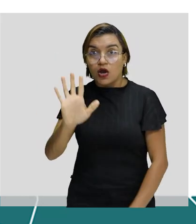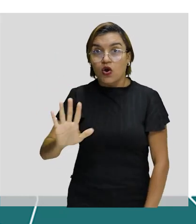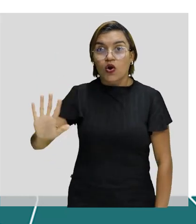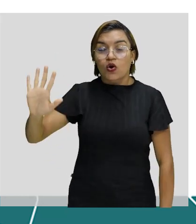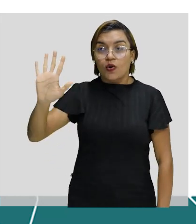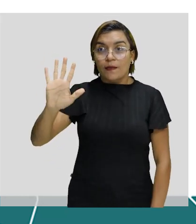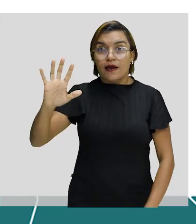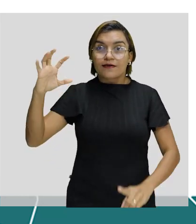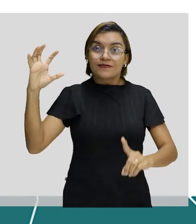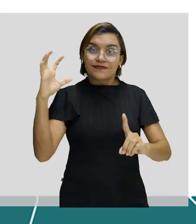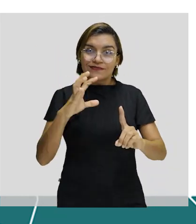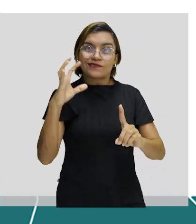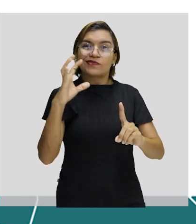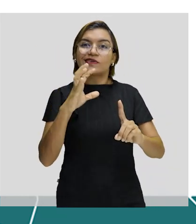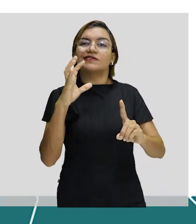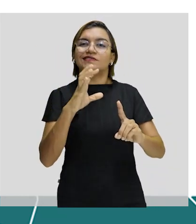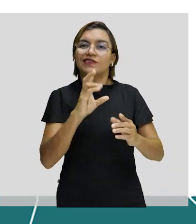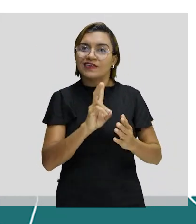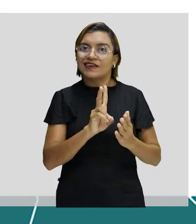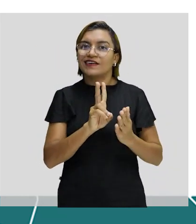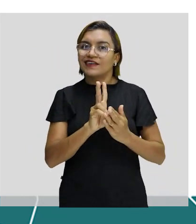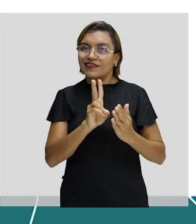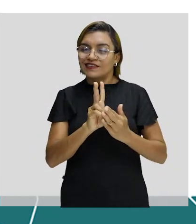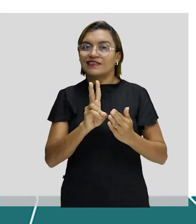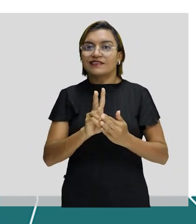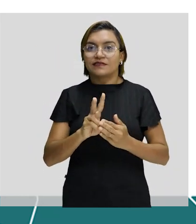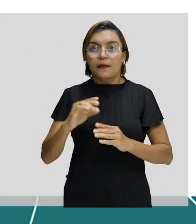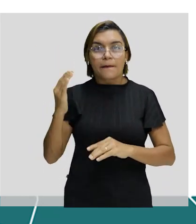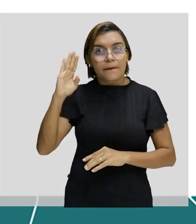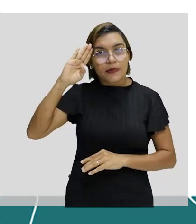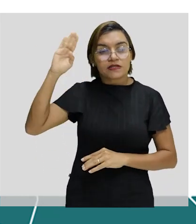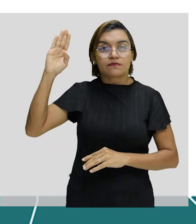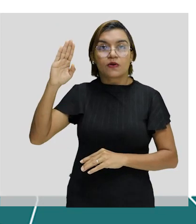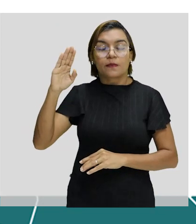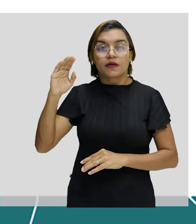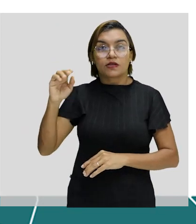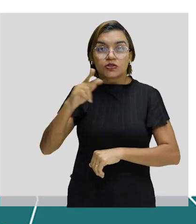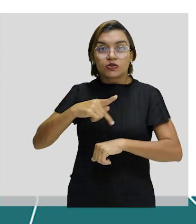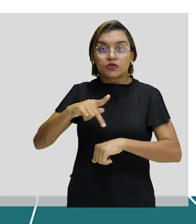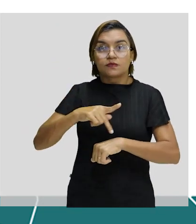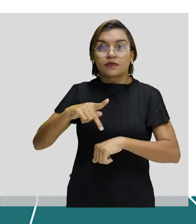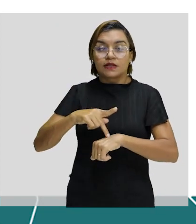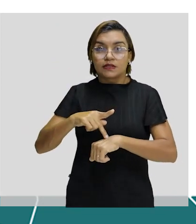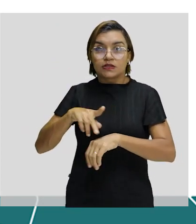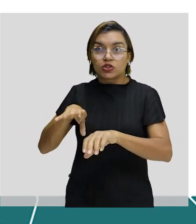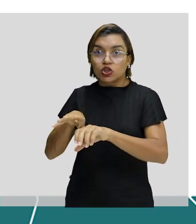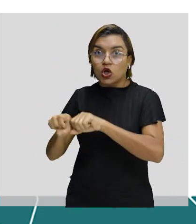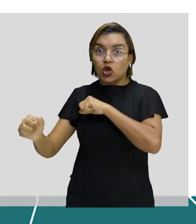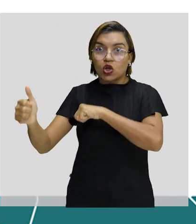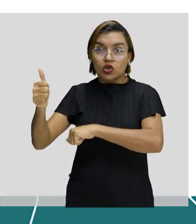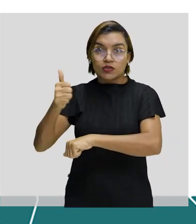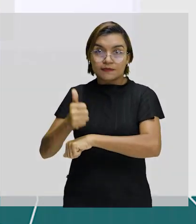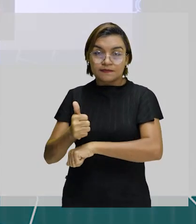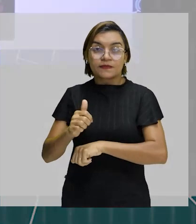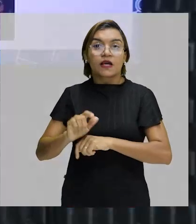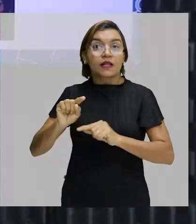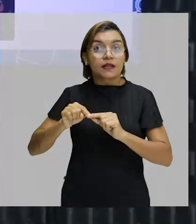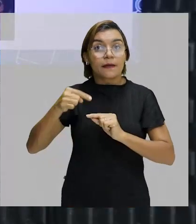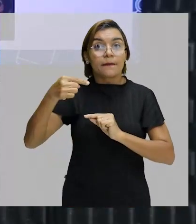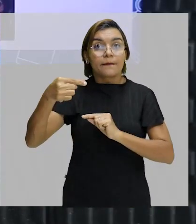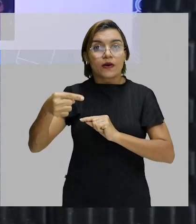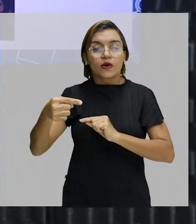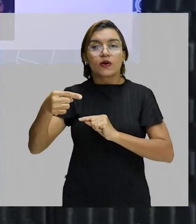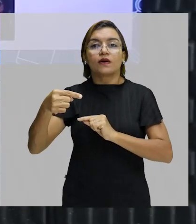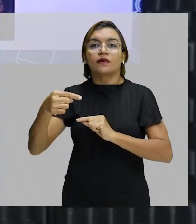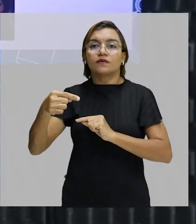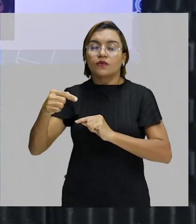cultura europeia, principalmente dos países colonizadores. Em seguida, esse